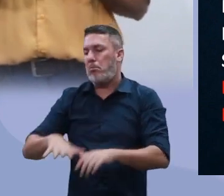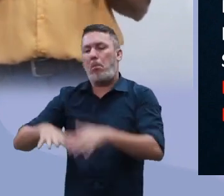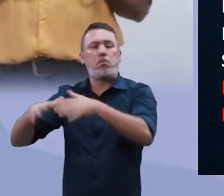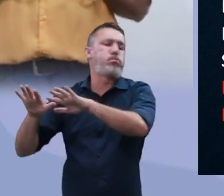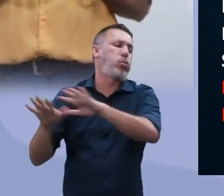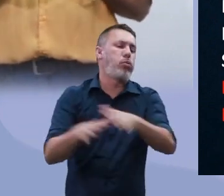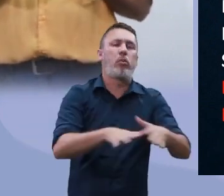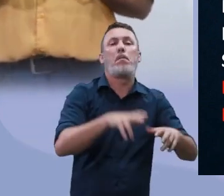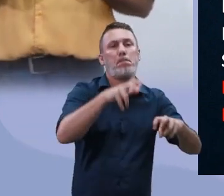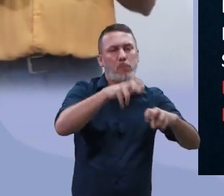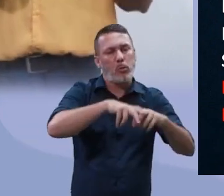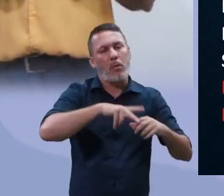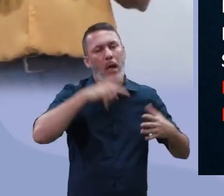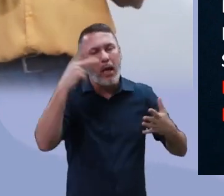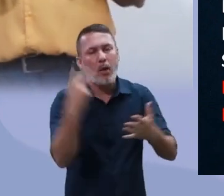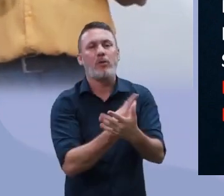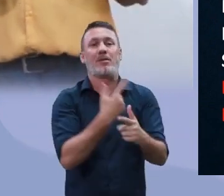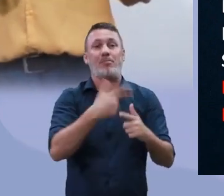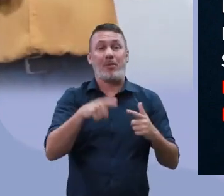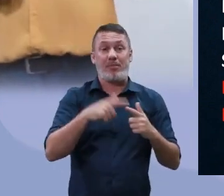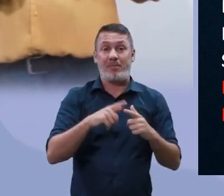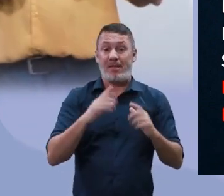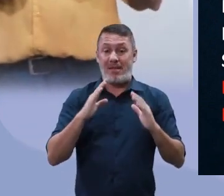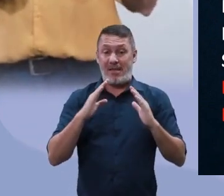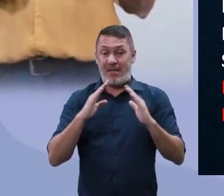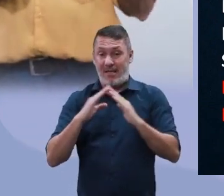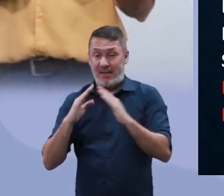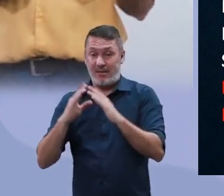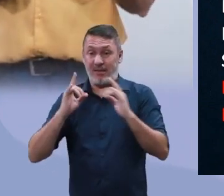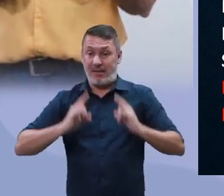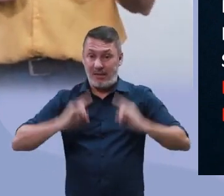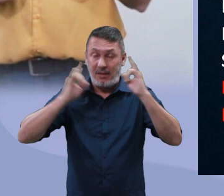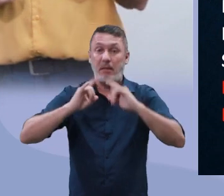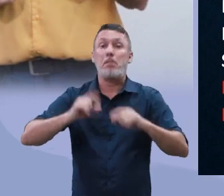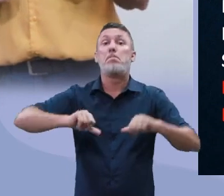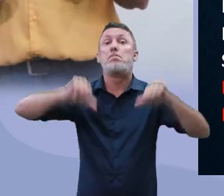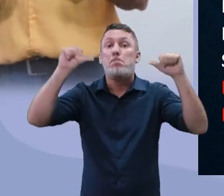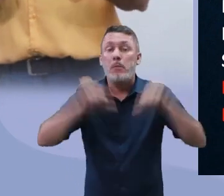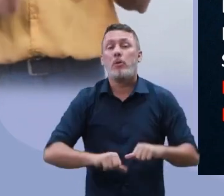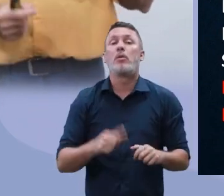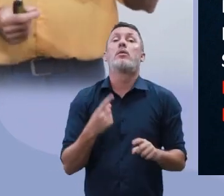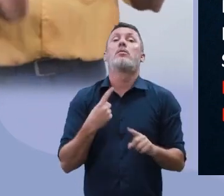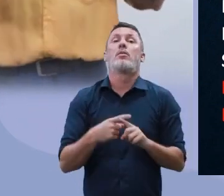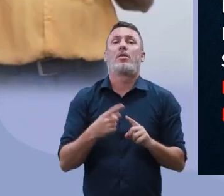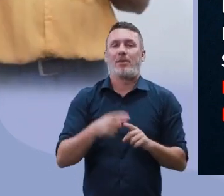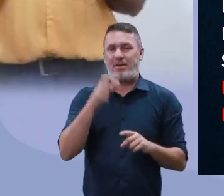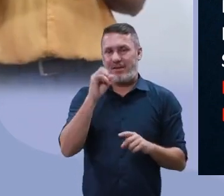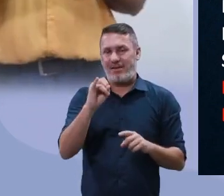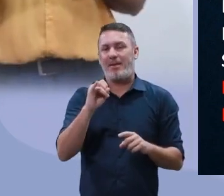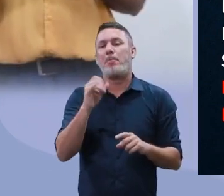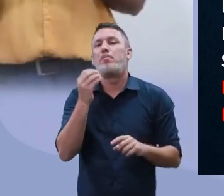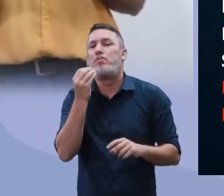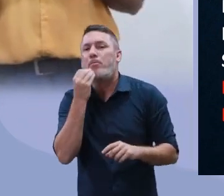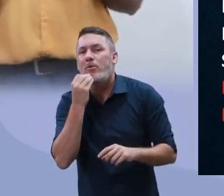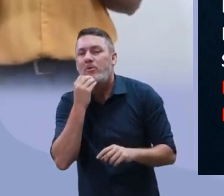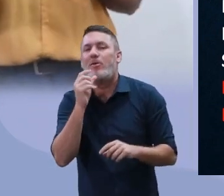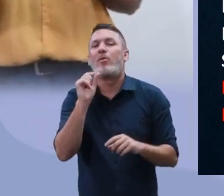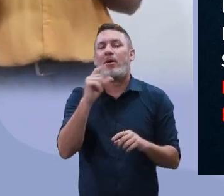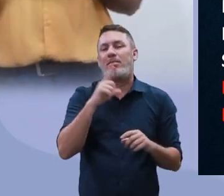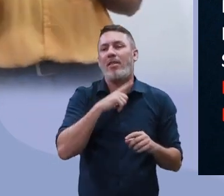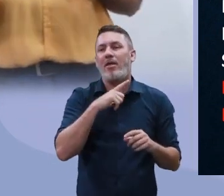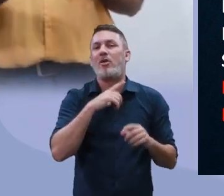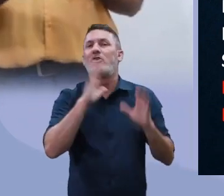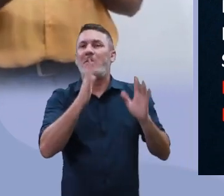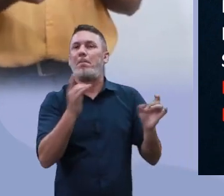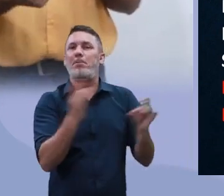ter um fluxo de enchentes. E essas enchentes nas áreas urbanas são mais acentuadas quando, às vezes, os locais que